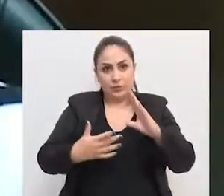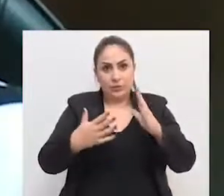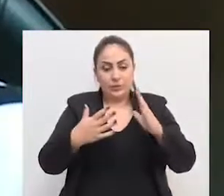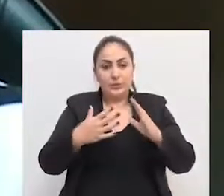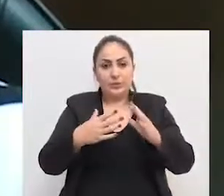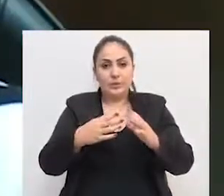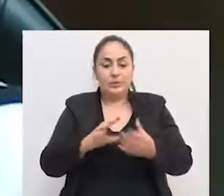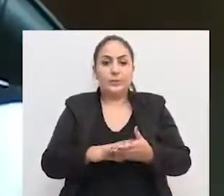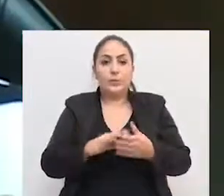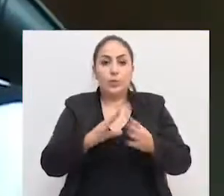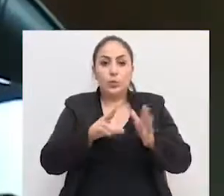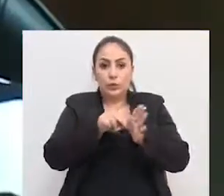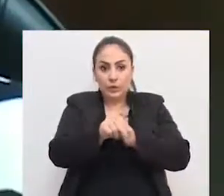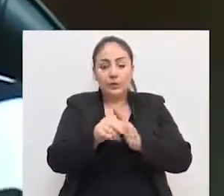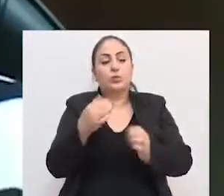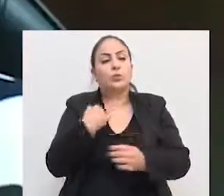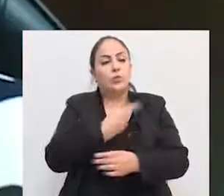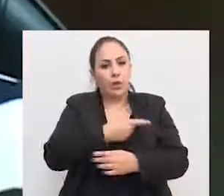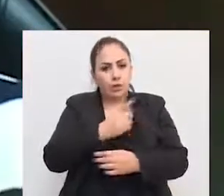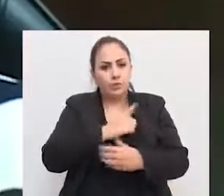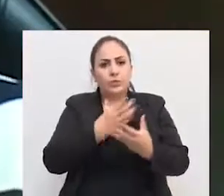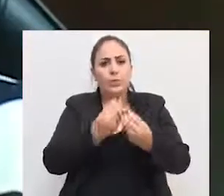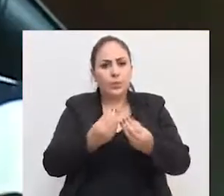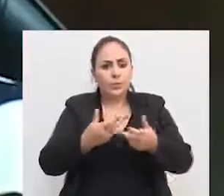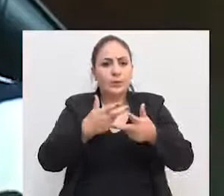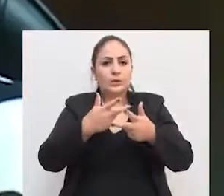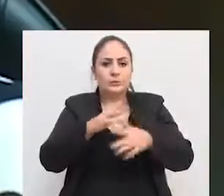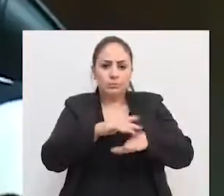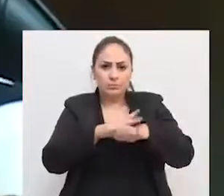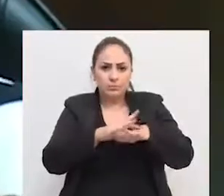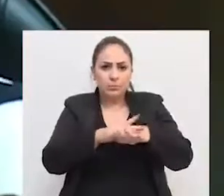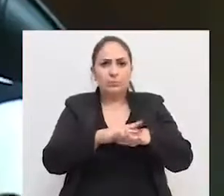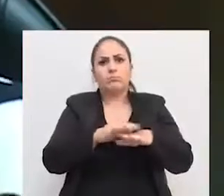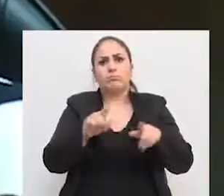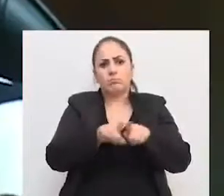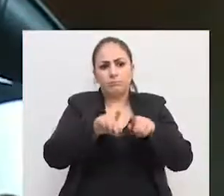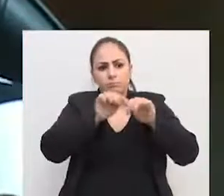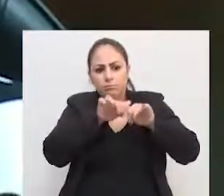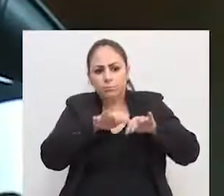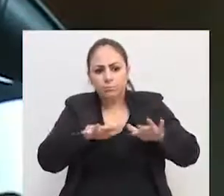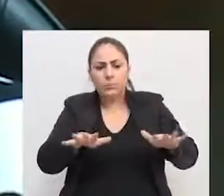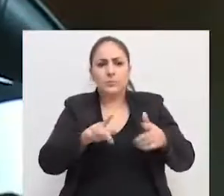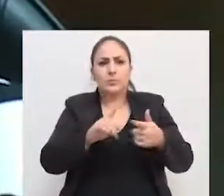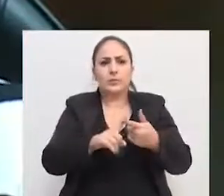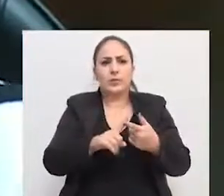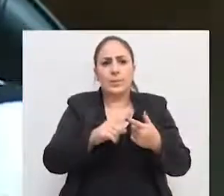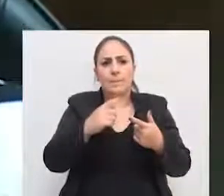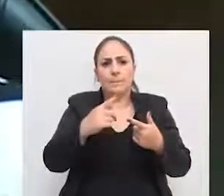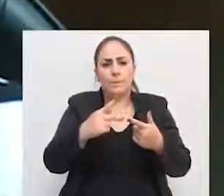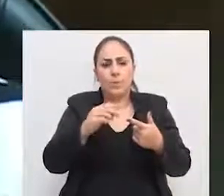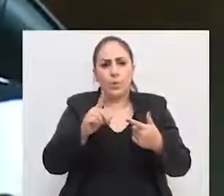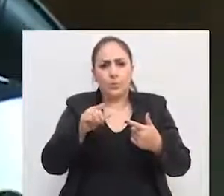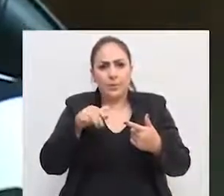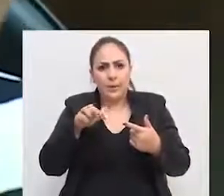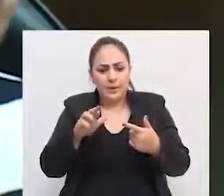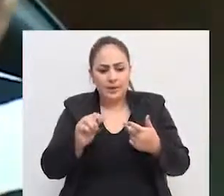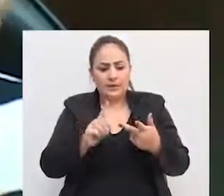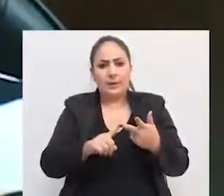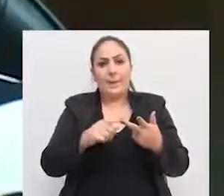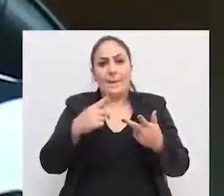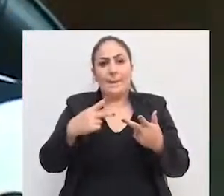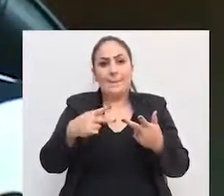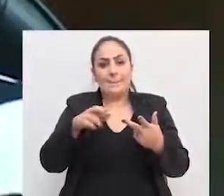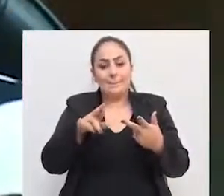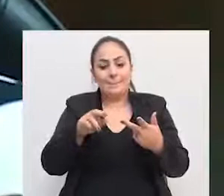do micro-organismo. Tivemos outras grandes pandemias, epidemias, né, como a cólera, né,